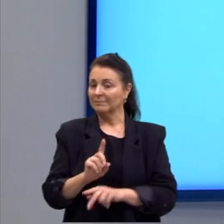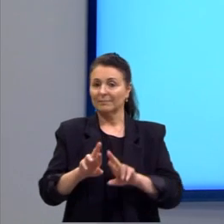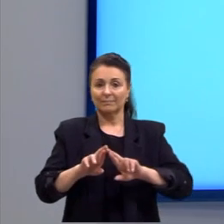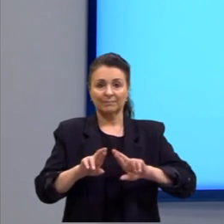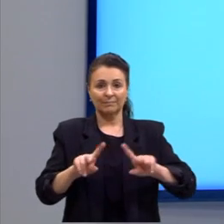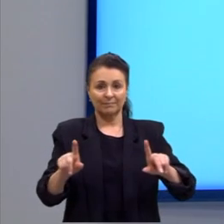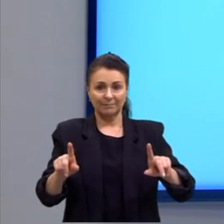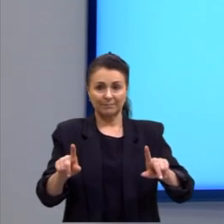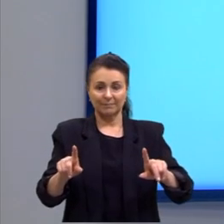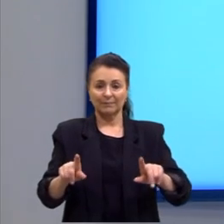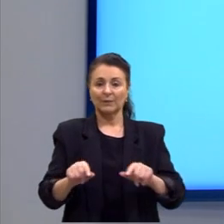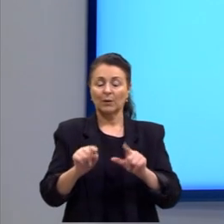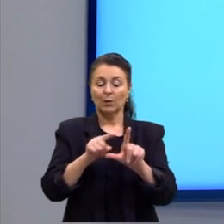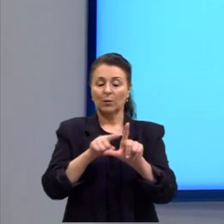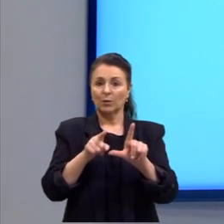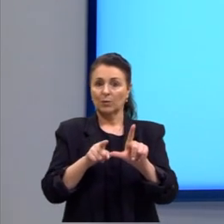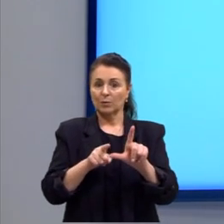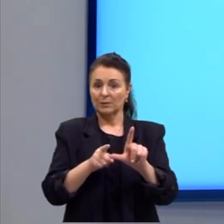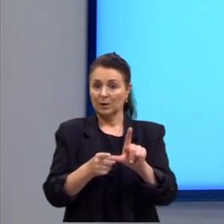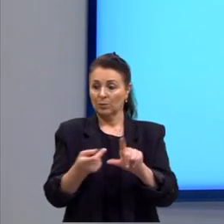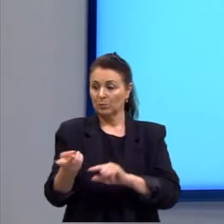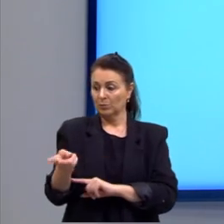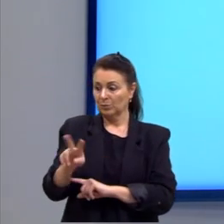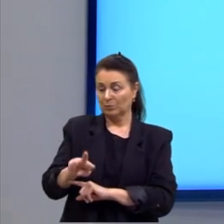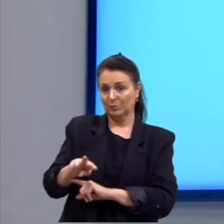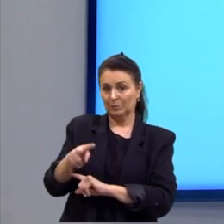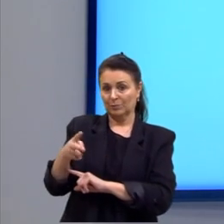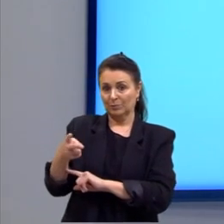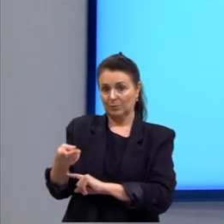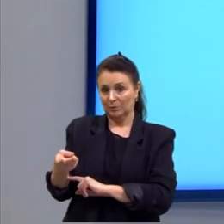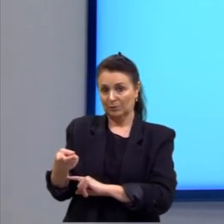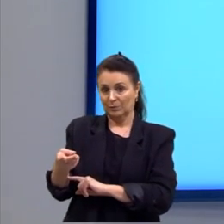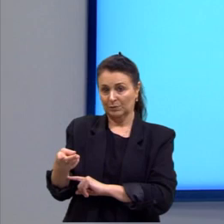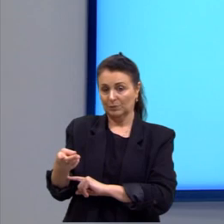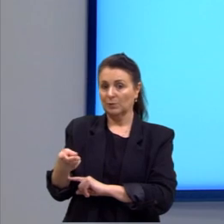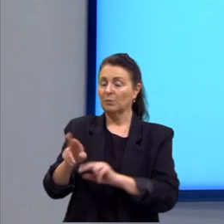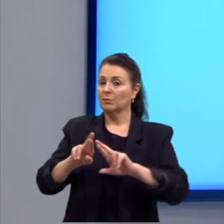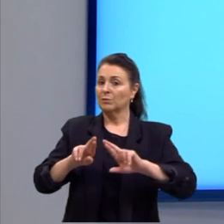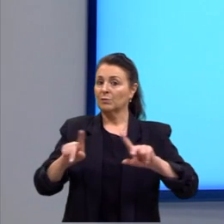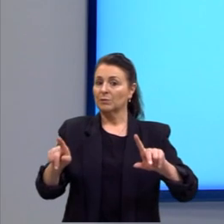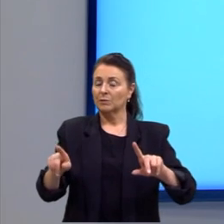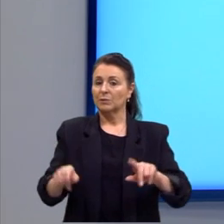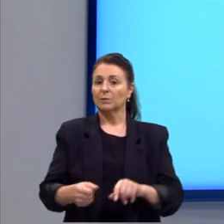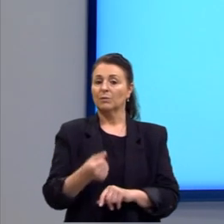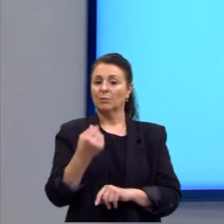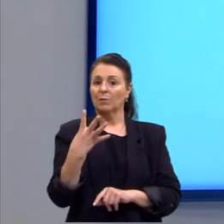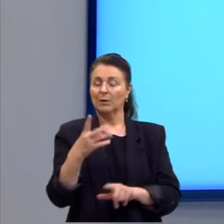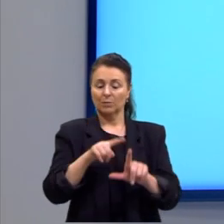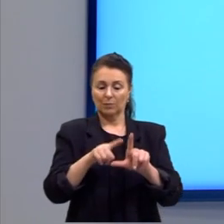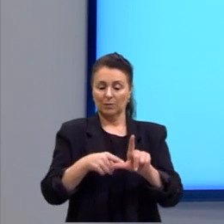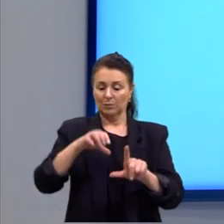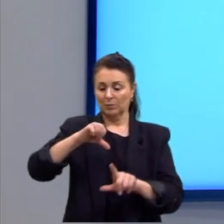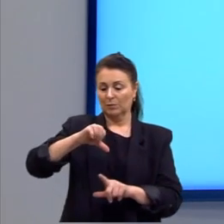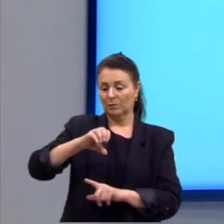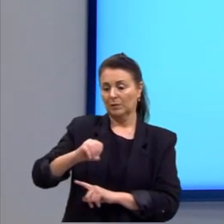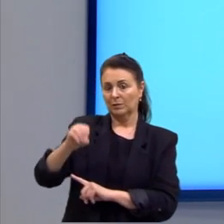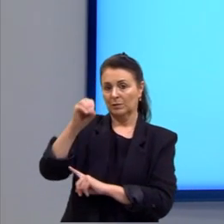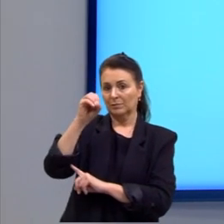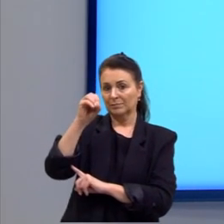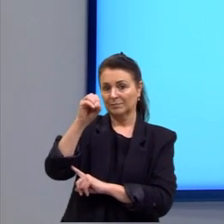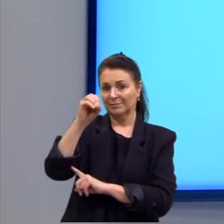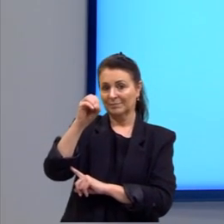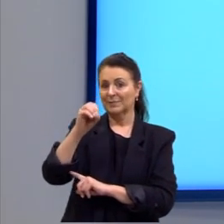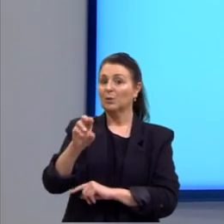são congruentes mas se o losango possui quatro ângulos de 90° aí ele é